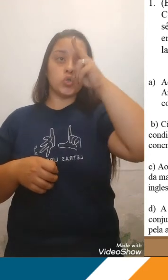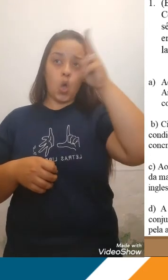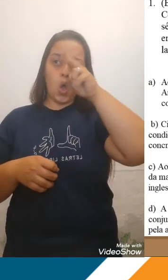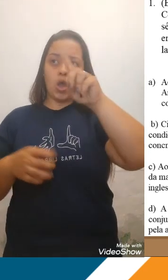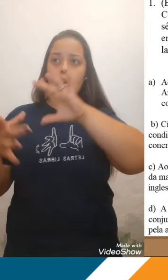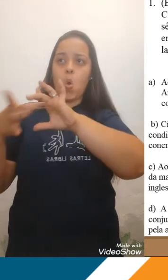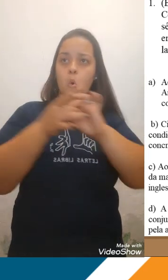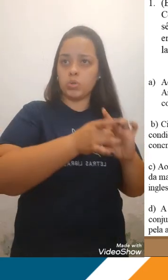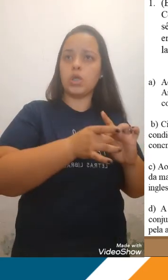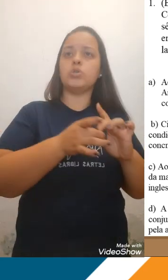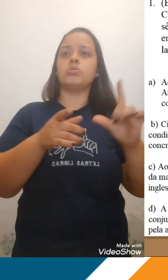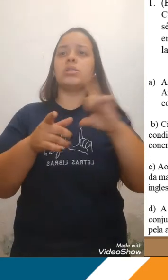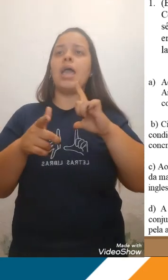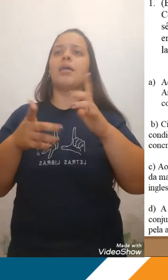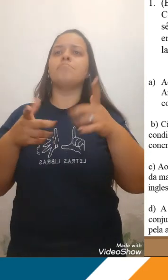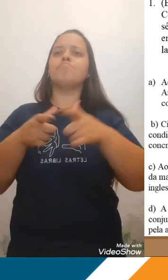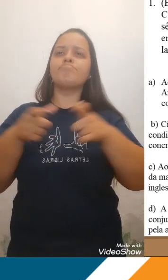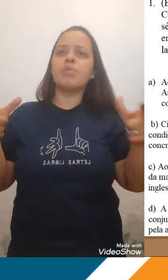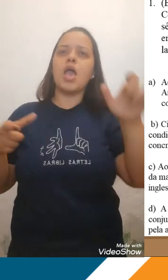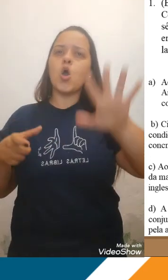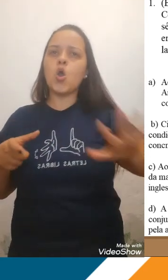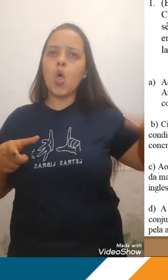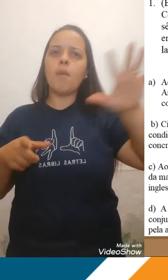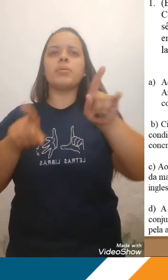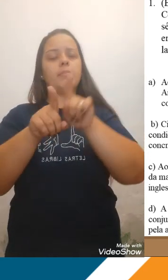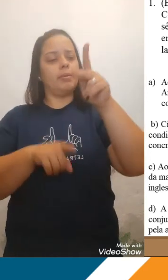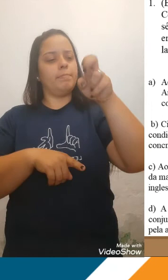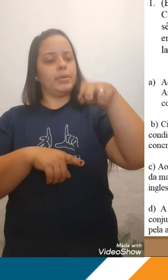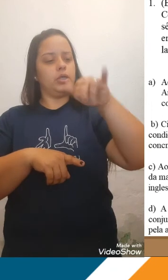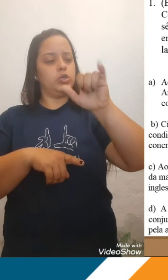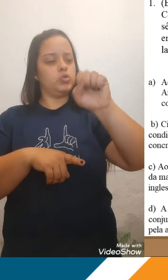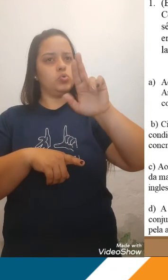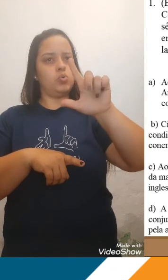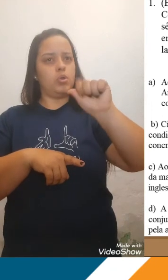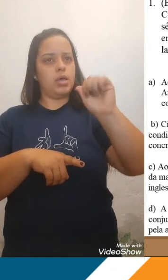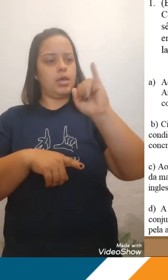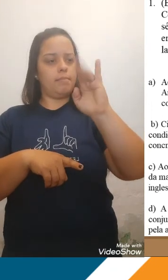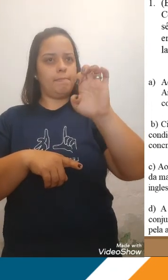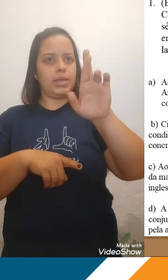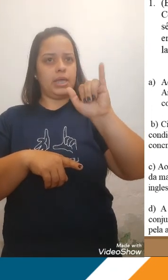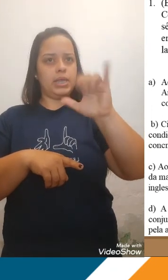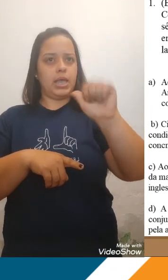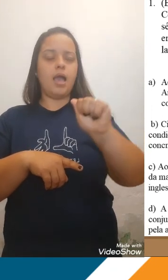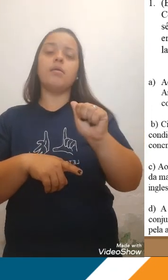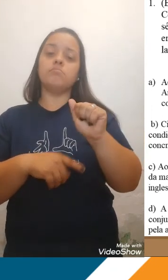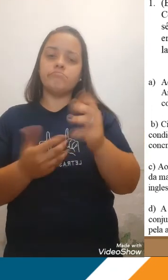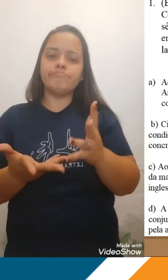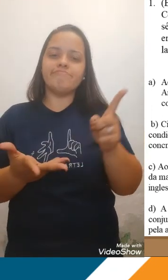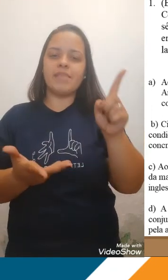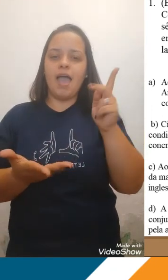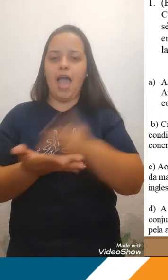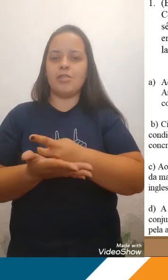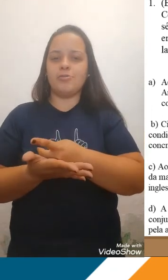contexto, convulsionaram grande parte da Europa, inclusive a Península Ibérica. Essa alternativa está incorreta.